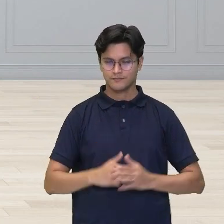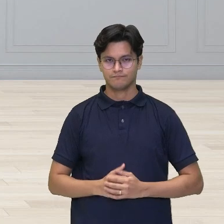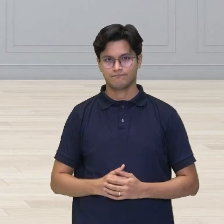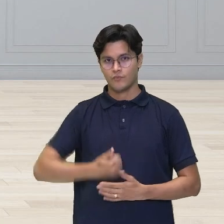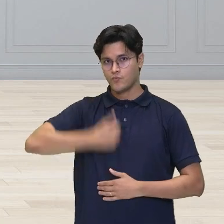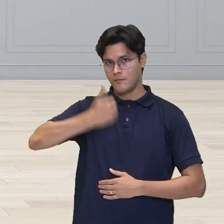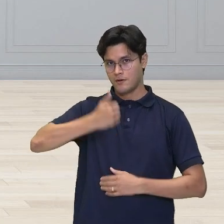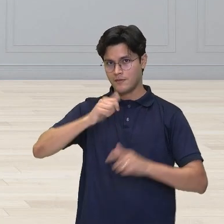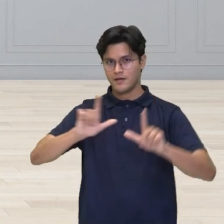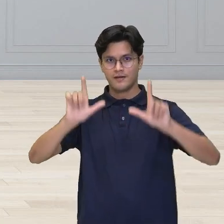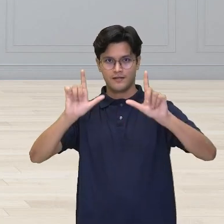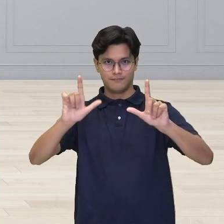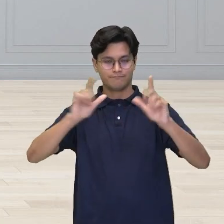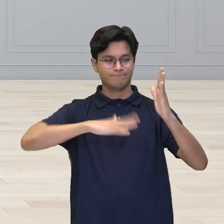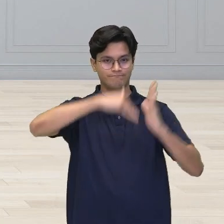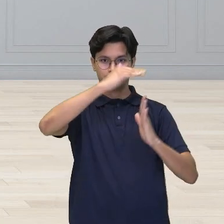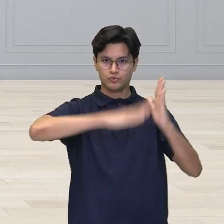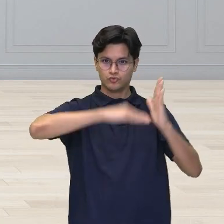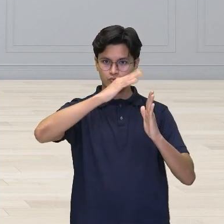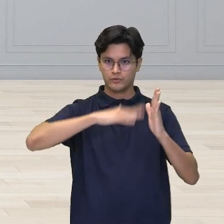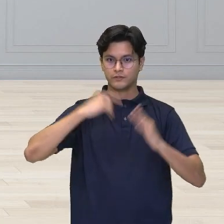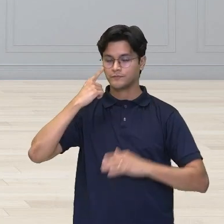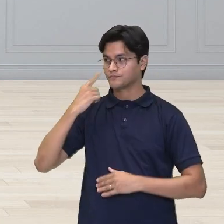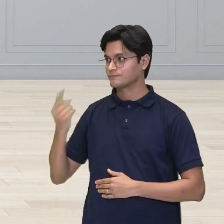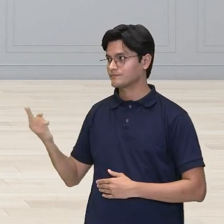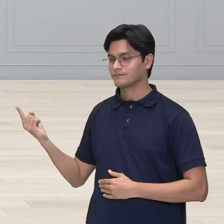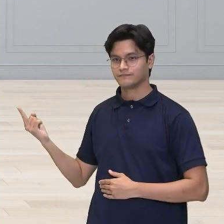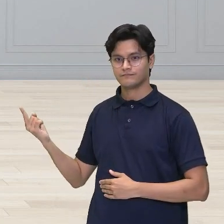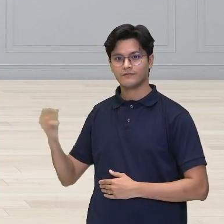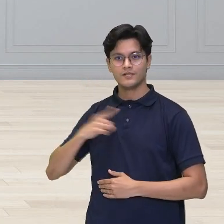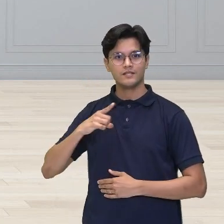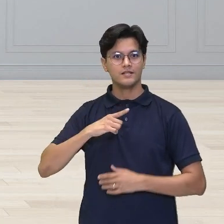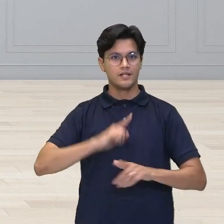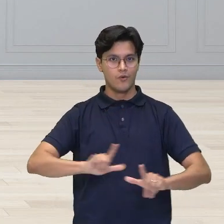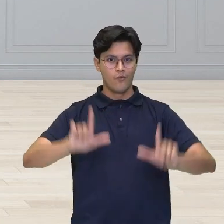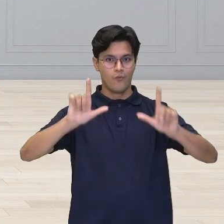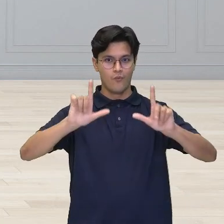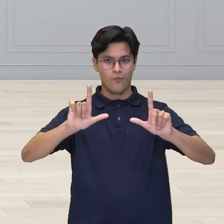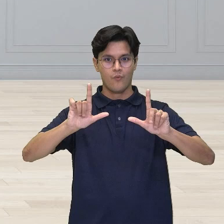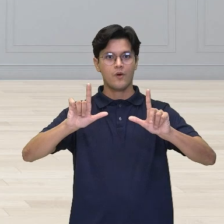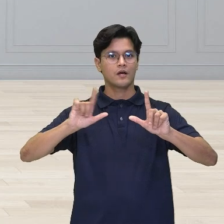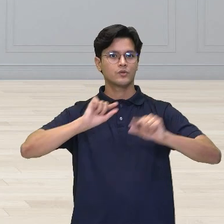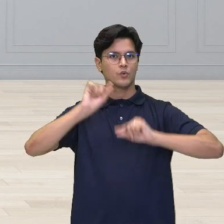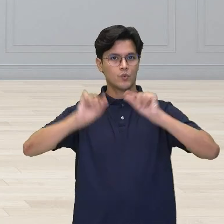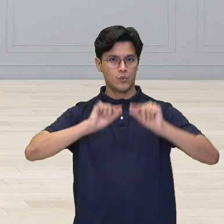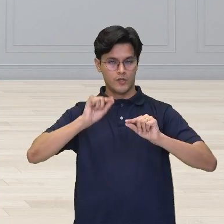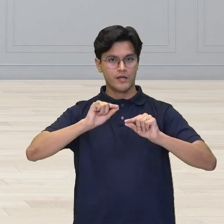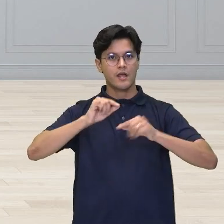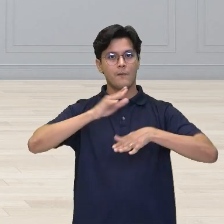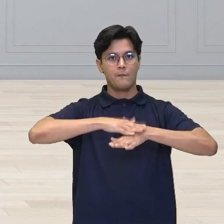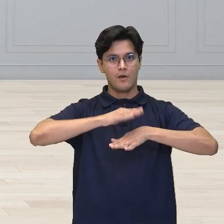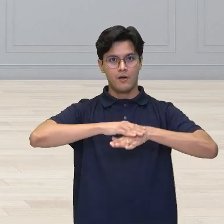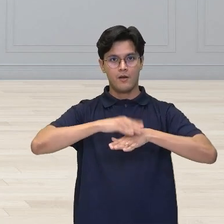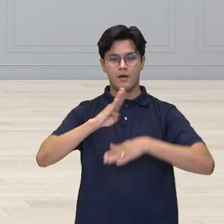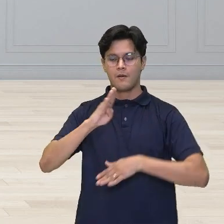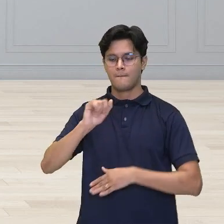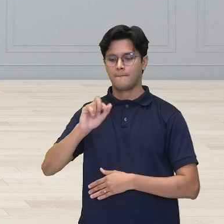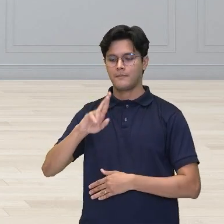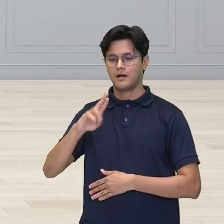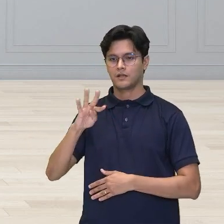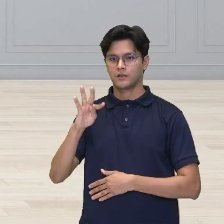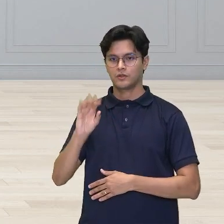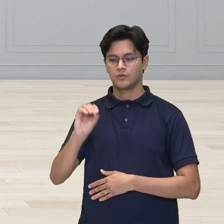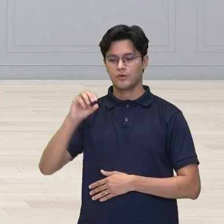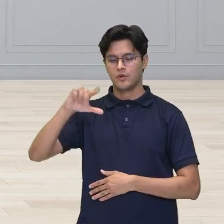pintura. Primeiramente, nós temos aí um quadro, certo, de Bartolomé Esteban